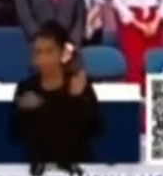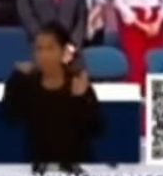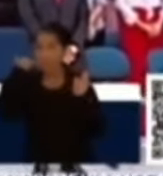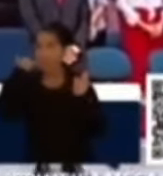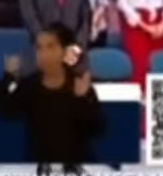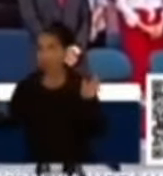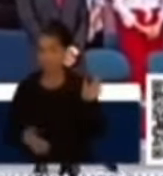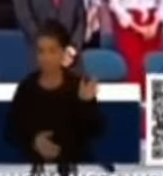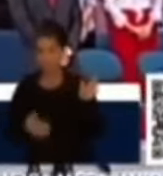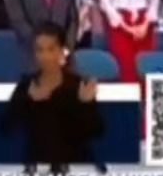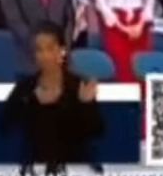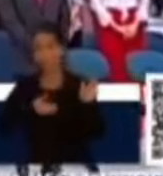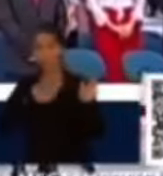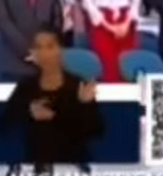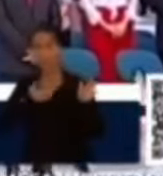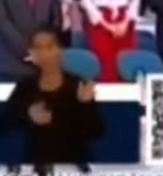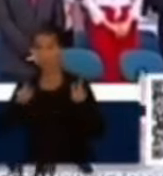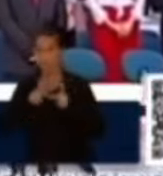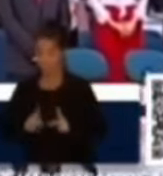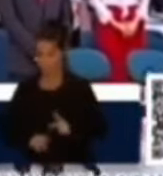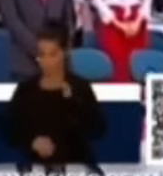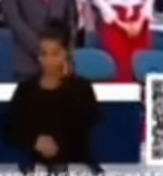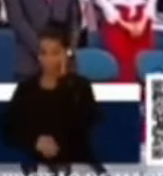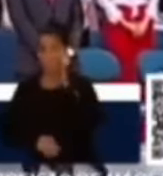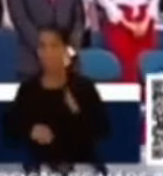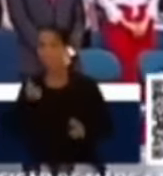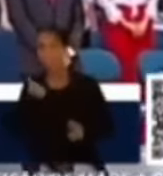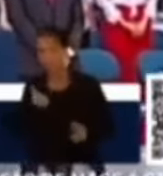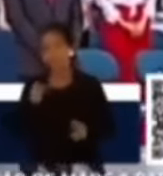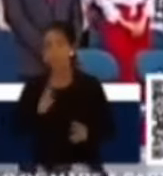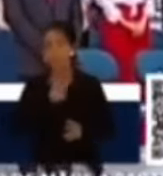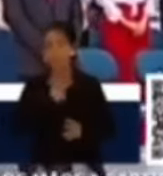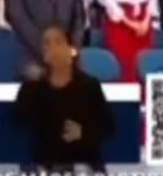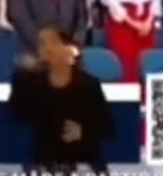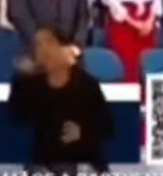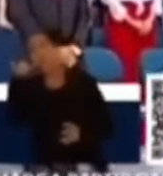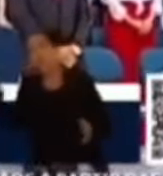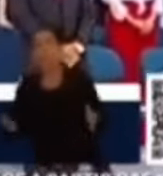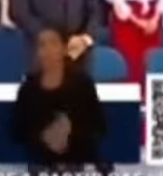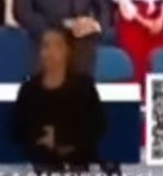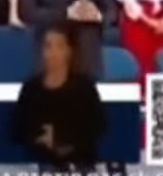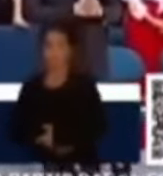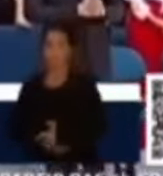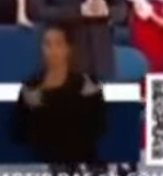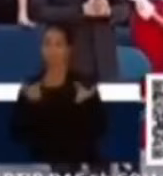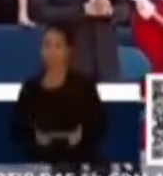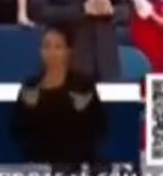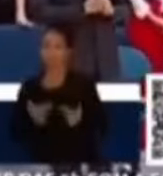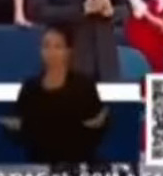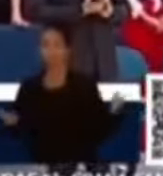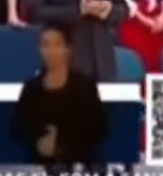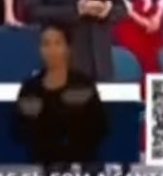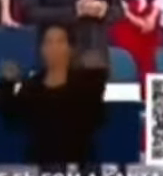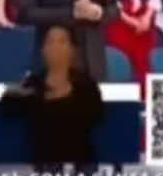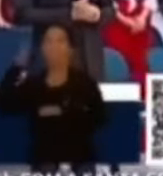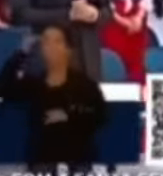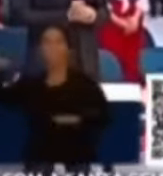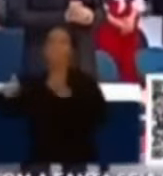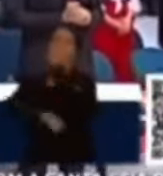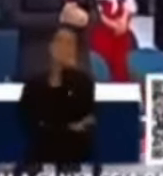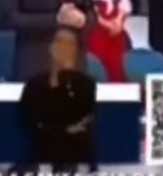um pouco irritado com alguns pastores e bispos da Igreja Mundial que sai da igreja e vai para a